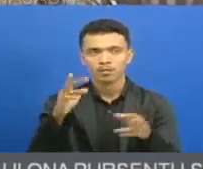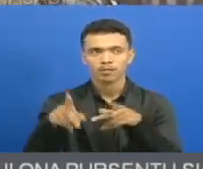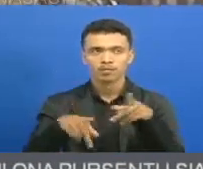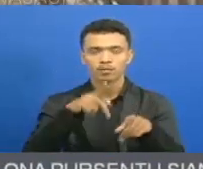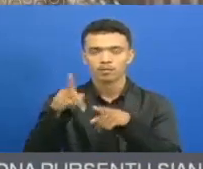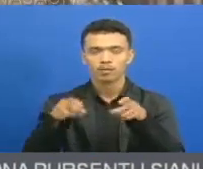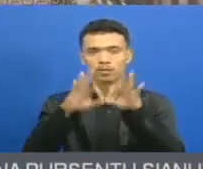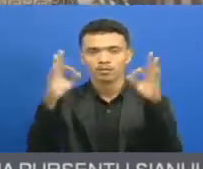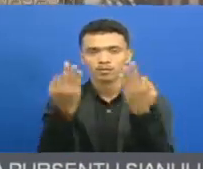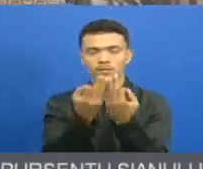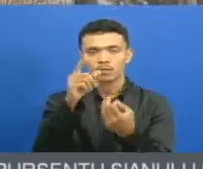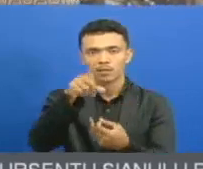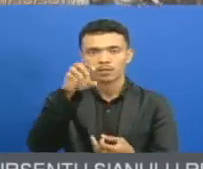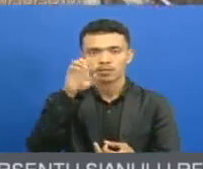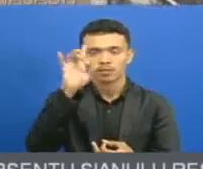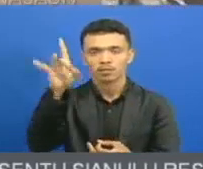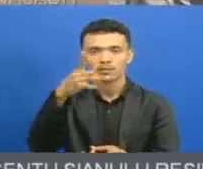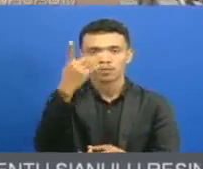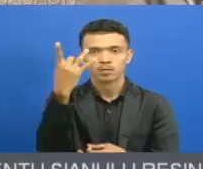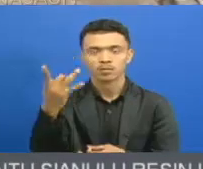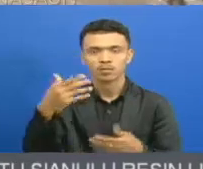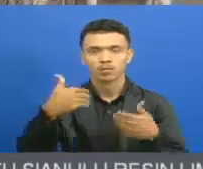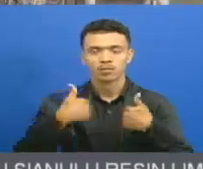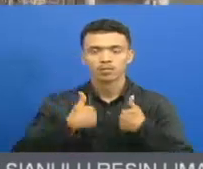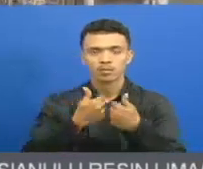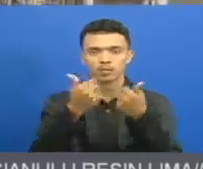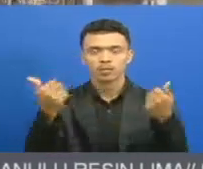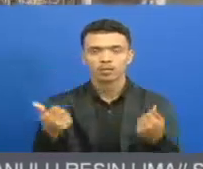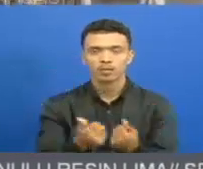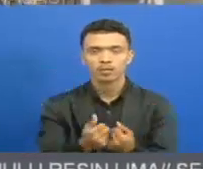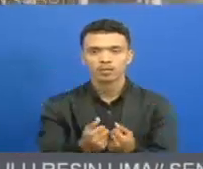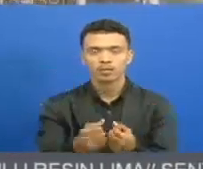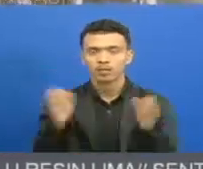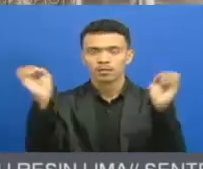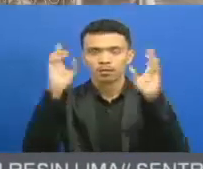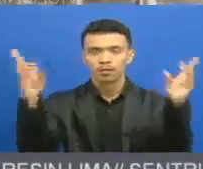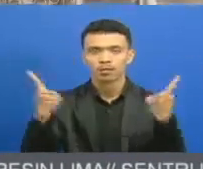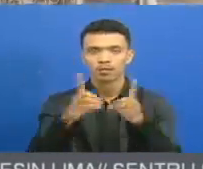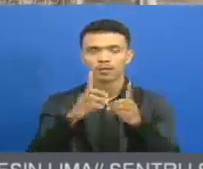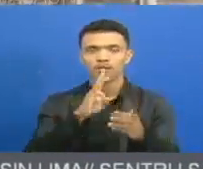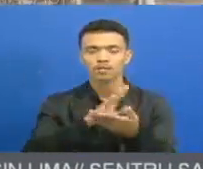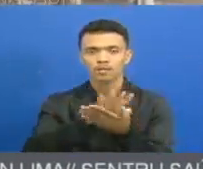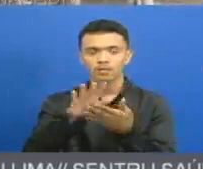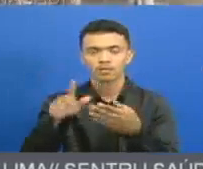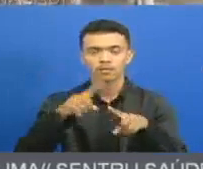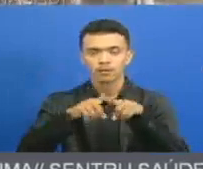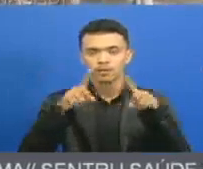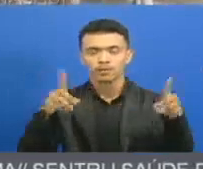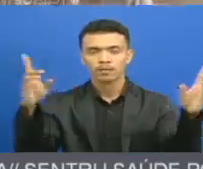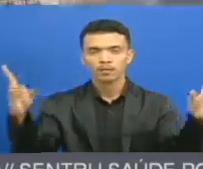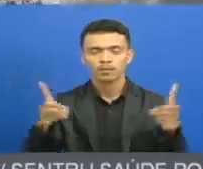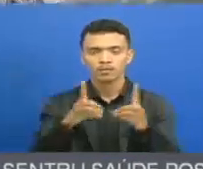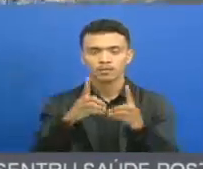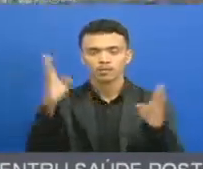comunidade Humacain Atucida Sanulu Resingualu, Iha aldeia Faturui, lá os enfrenta problema bemos det, mas be